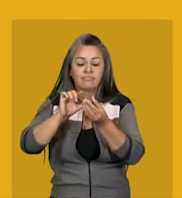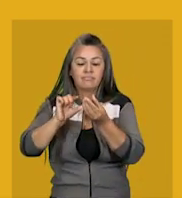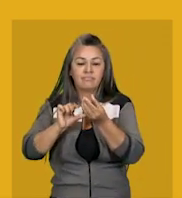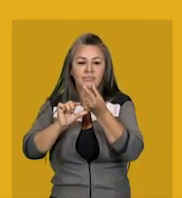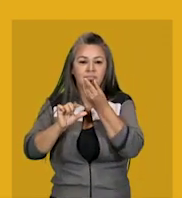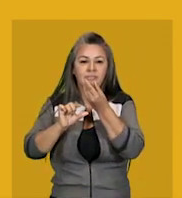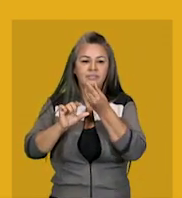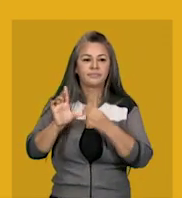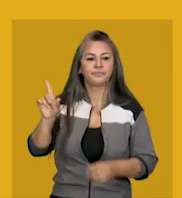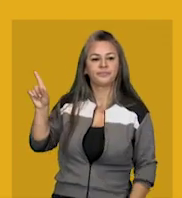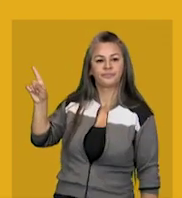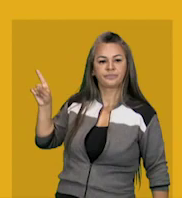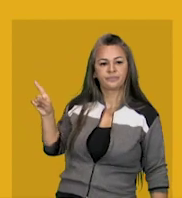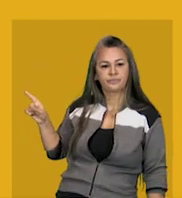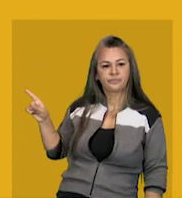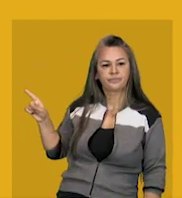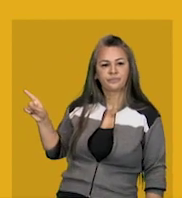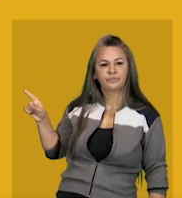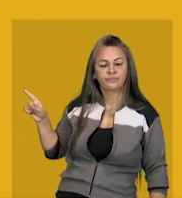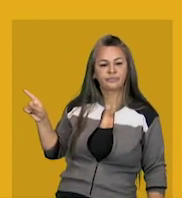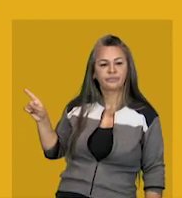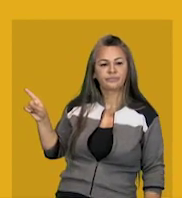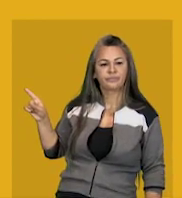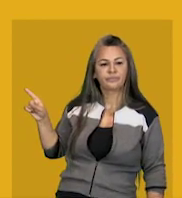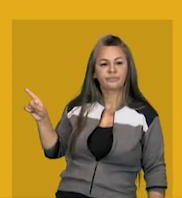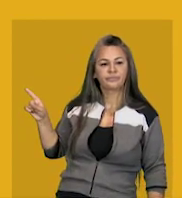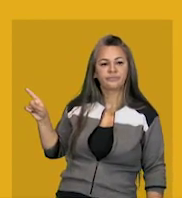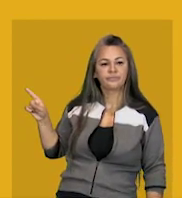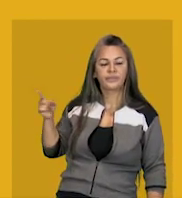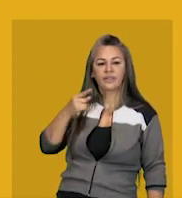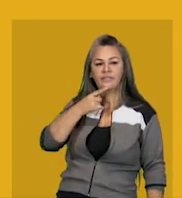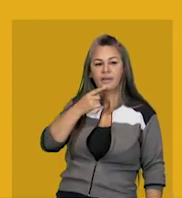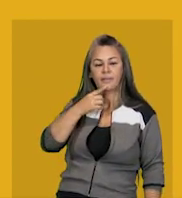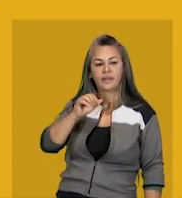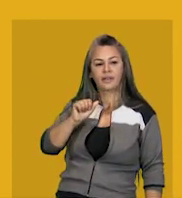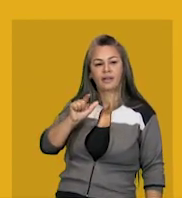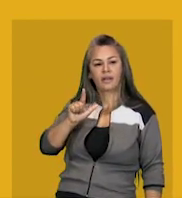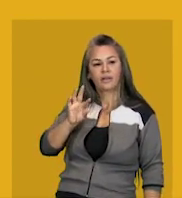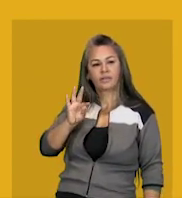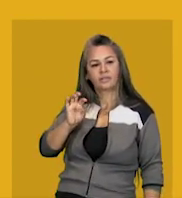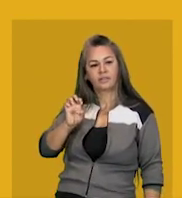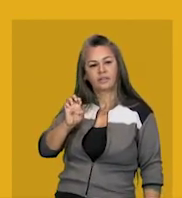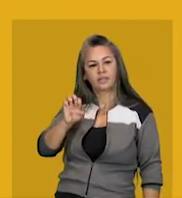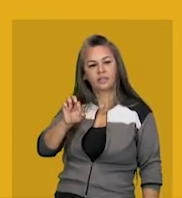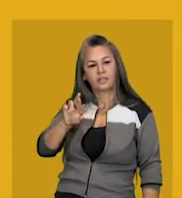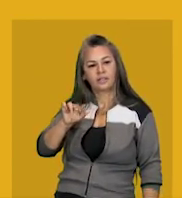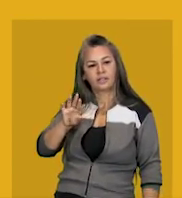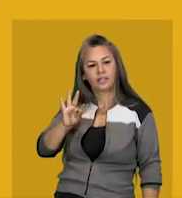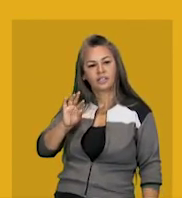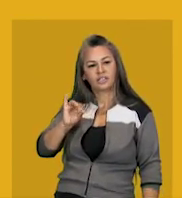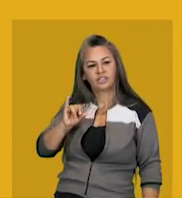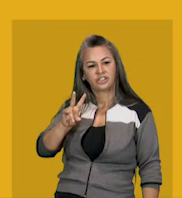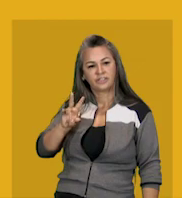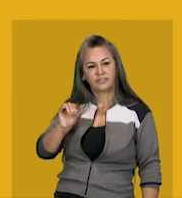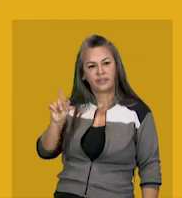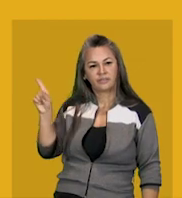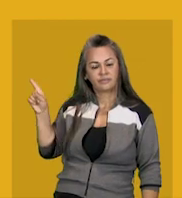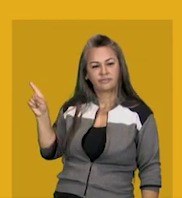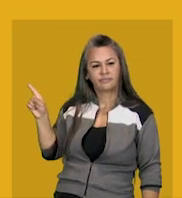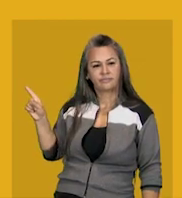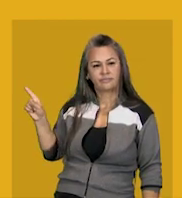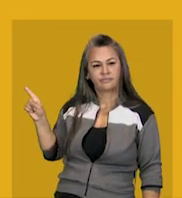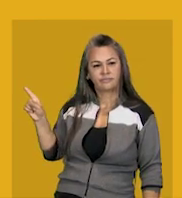outra. Quais são as mais comuns? Tem o ou, ora, quer, seja, nem. São conjunções